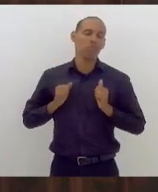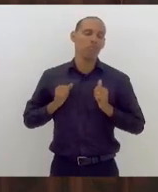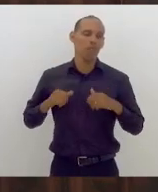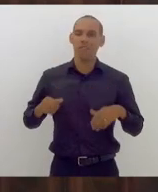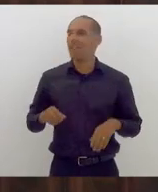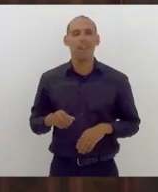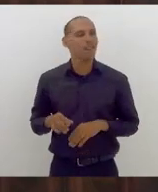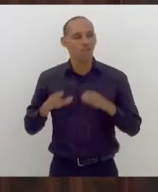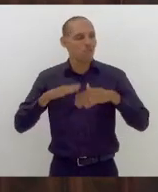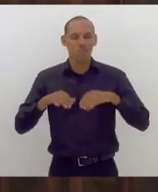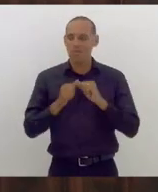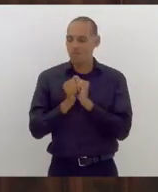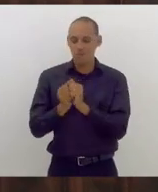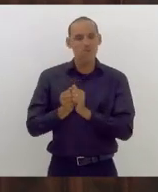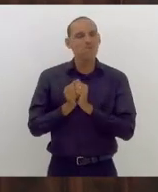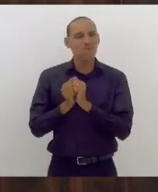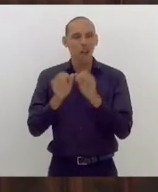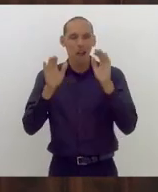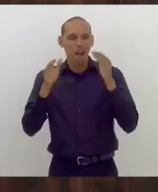bom nível, né? Que tem